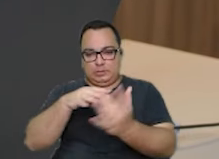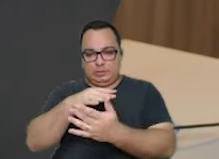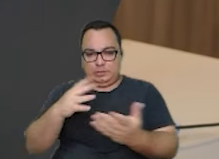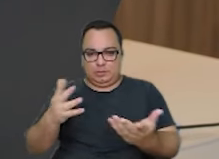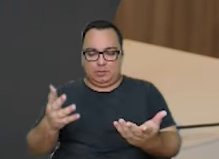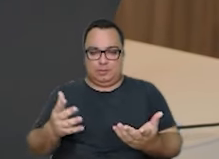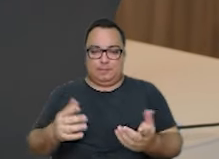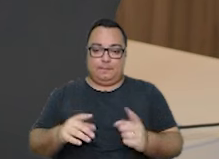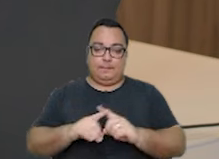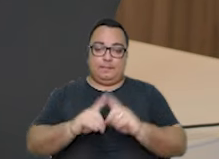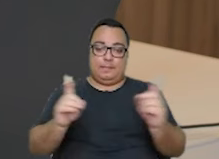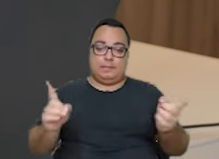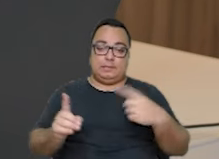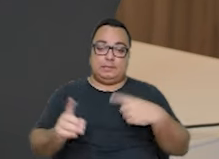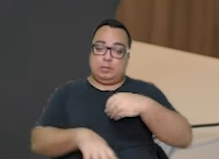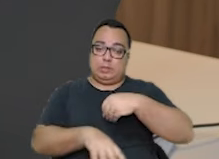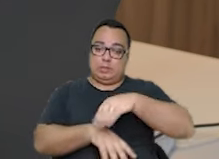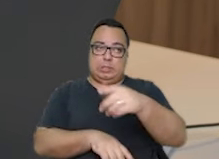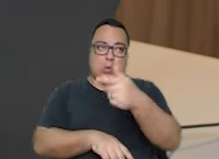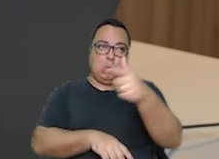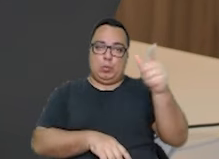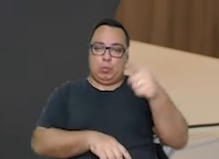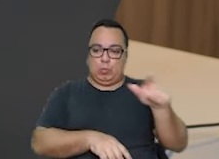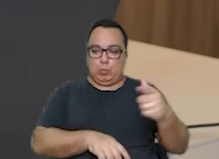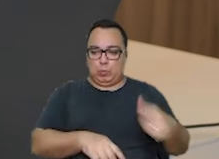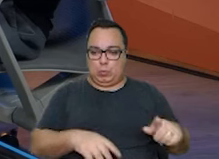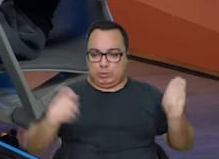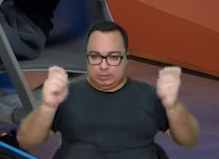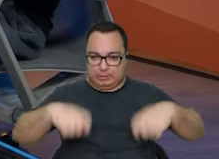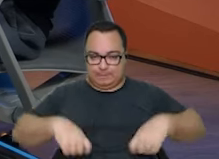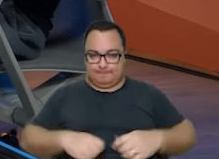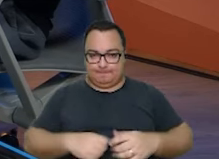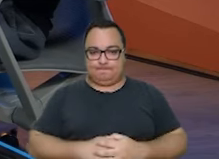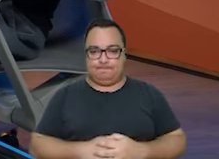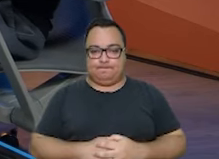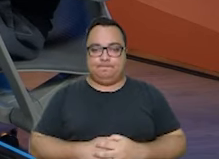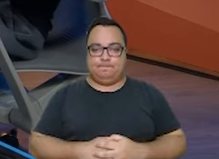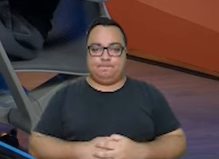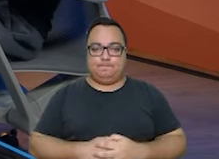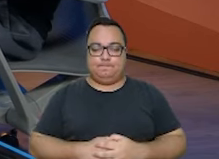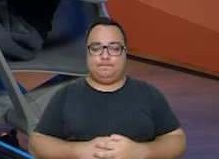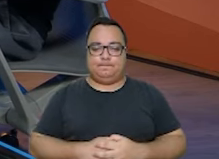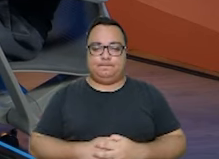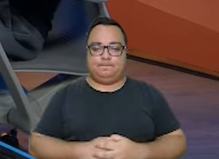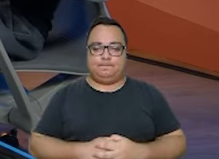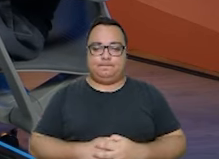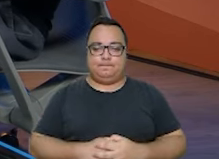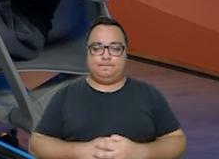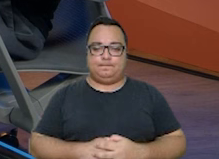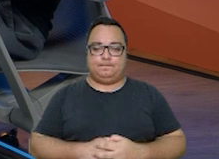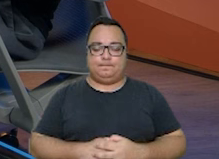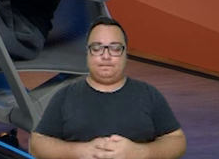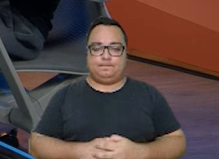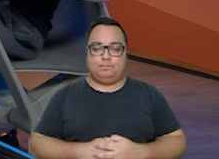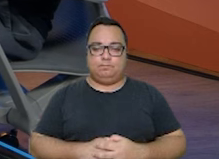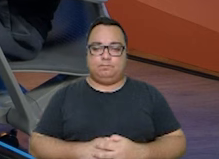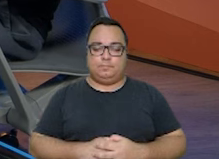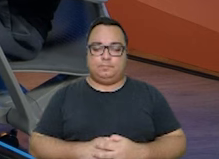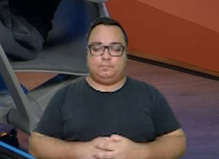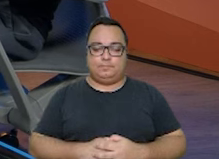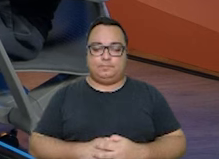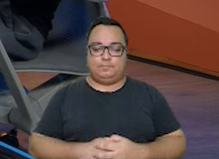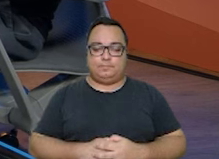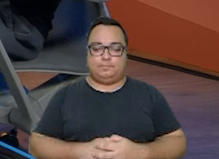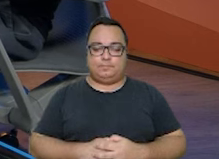social né Mas se tiver alguma outra di dica para alguma outra eh algum outro formato OK mas